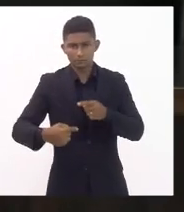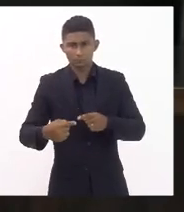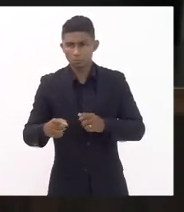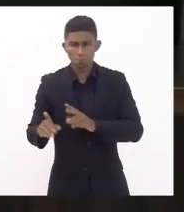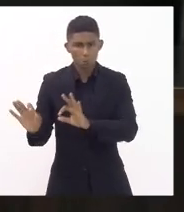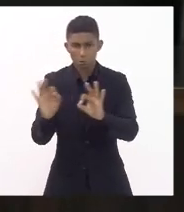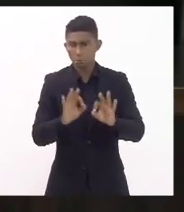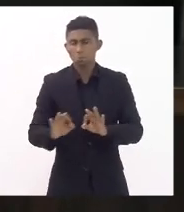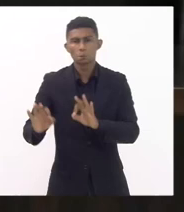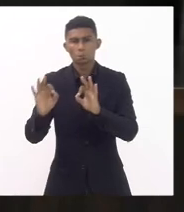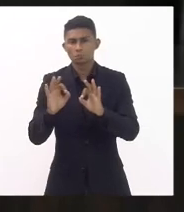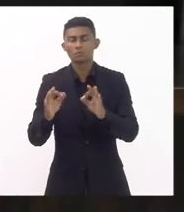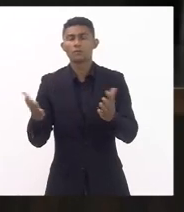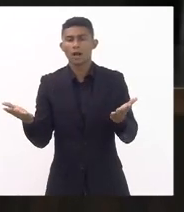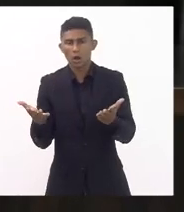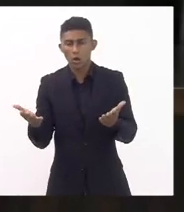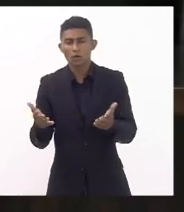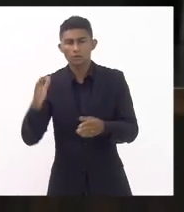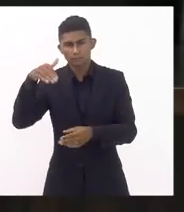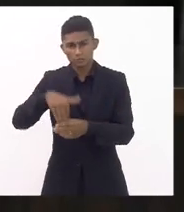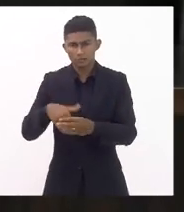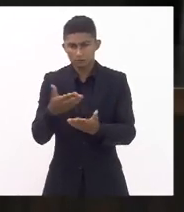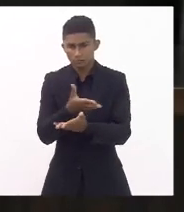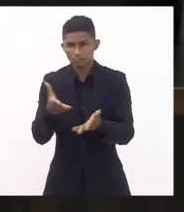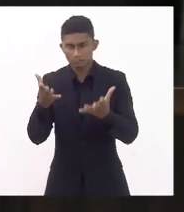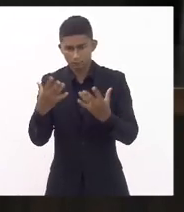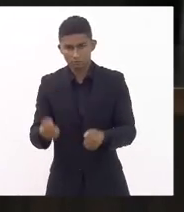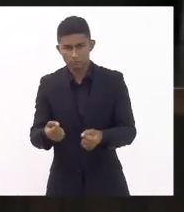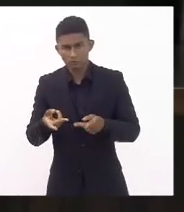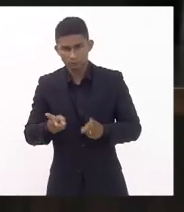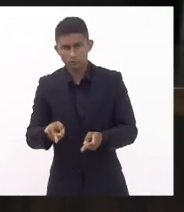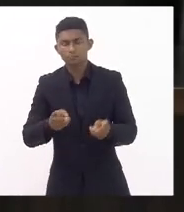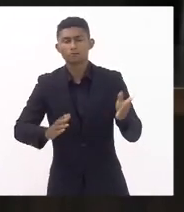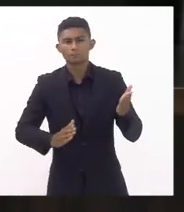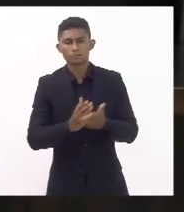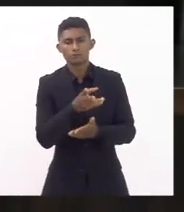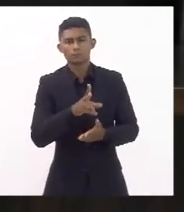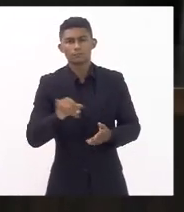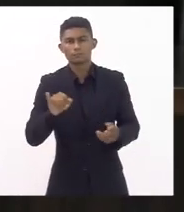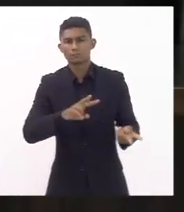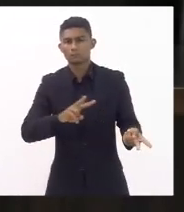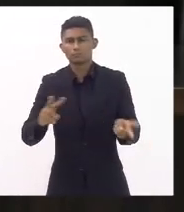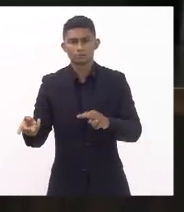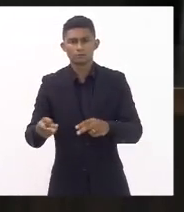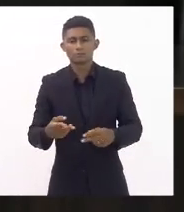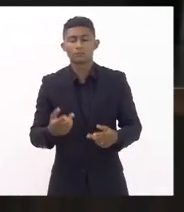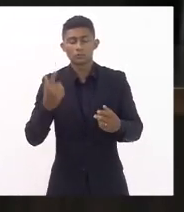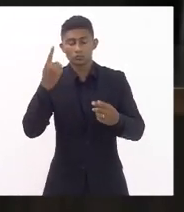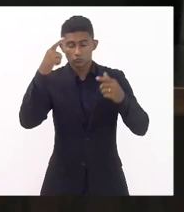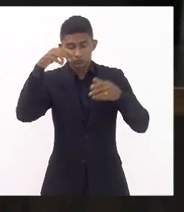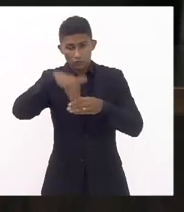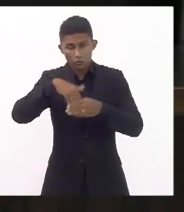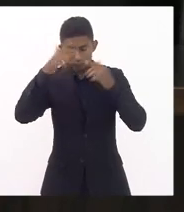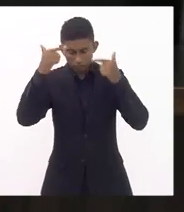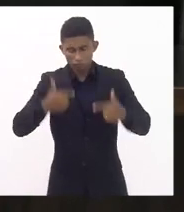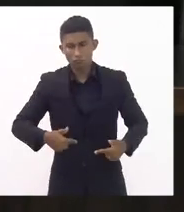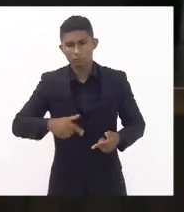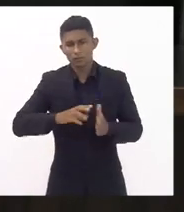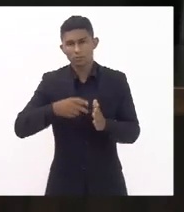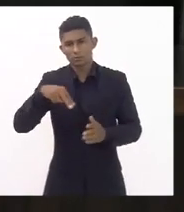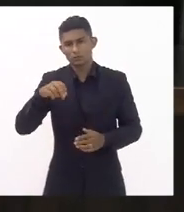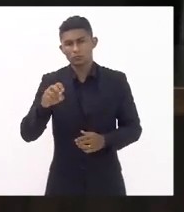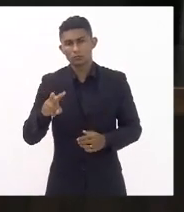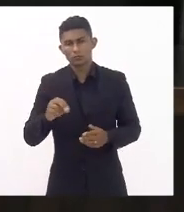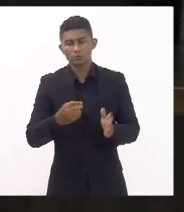queira discutir, encerra a discussão. Em votação, se os que aprovam permaneçam como estão, aprovado, vai a promulgação com voto pela abstenção do novo. Projeto de